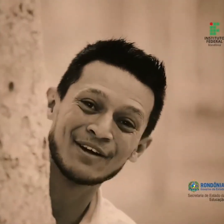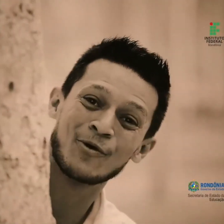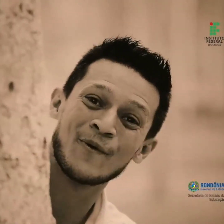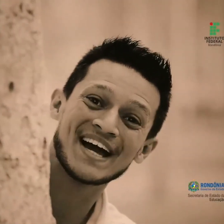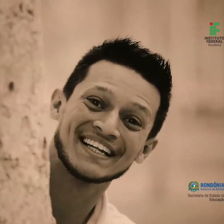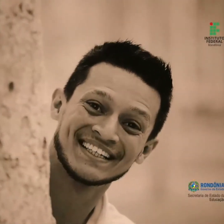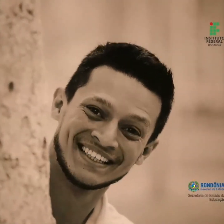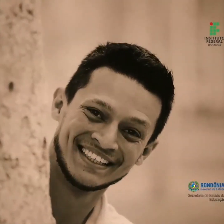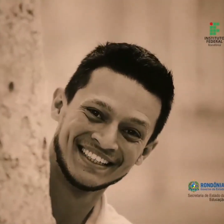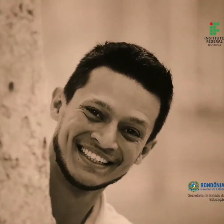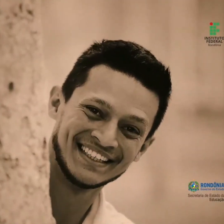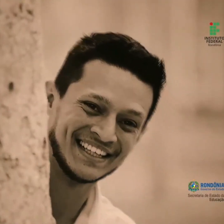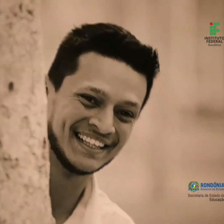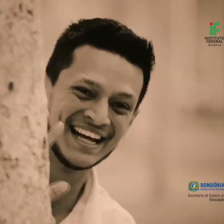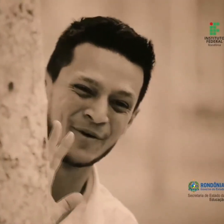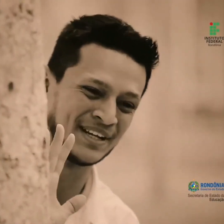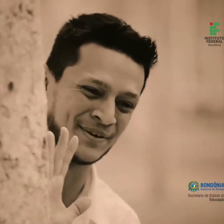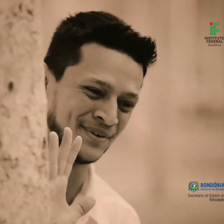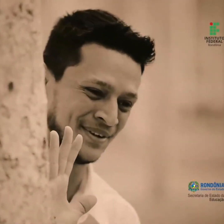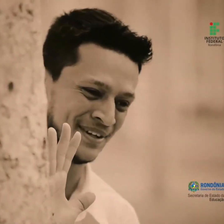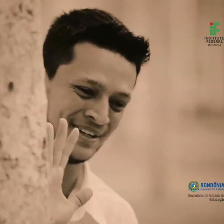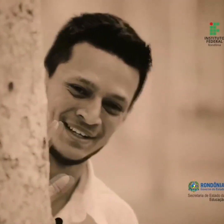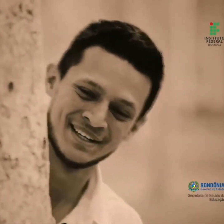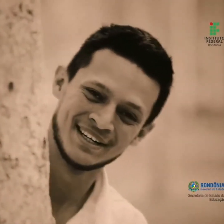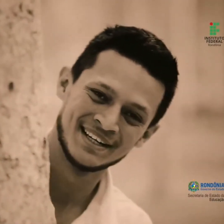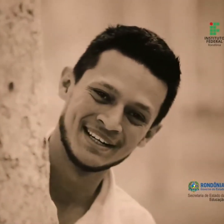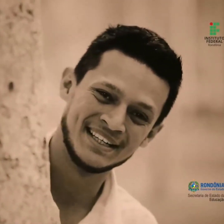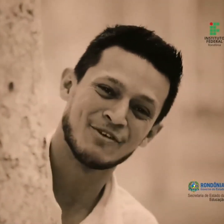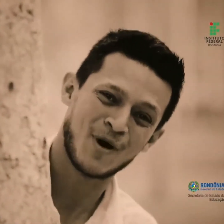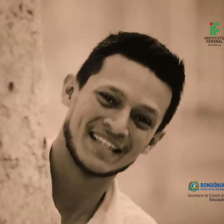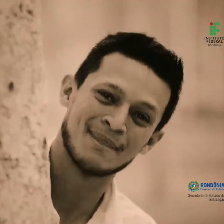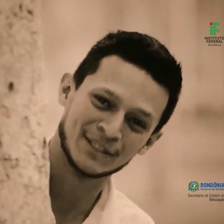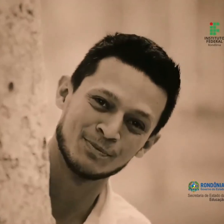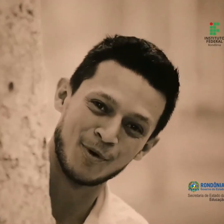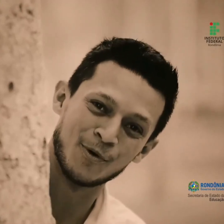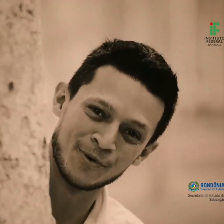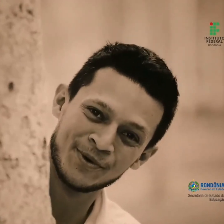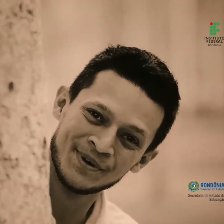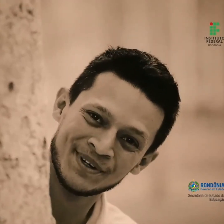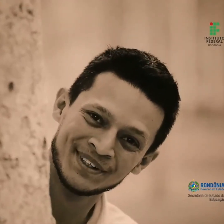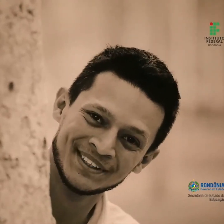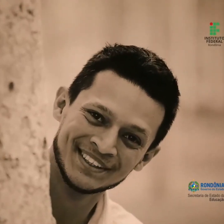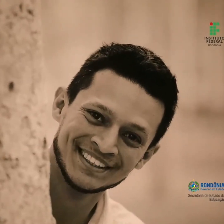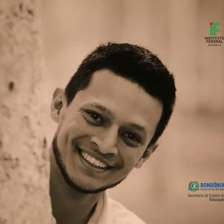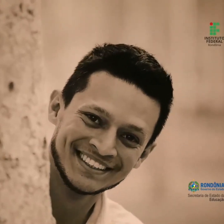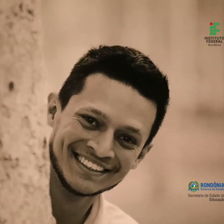Será que falo com ela? Não. Devo aguardar mais um pouco.